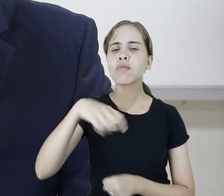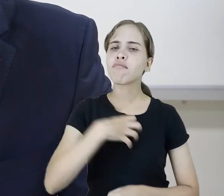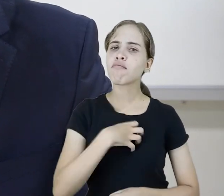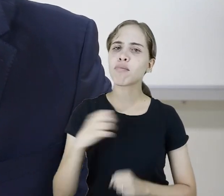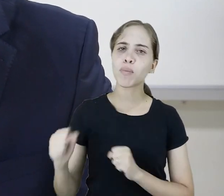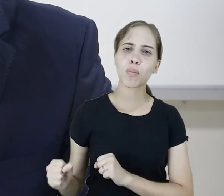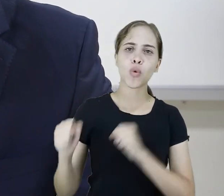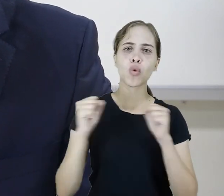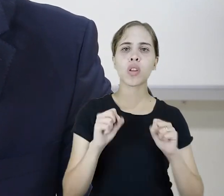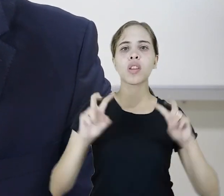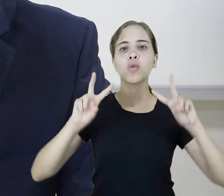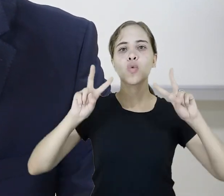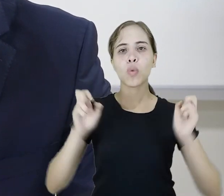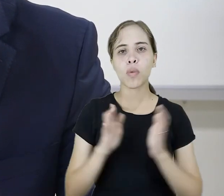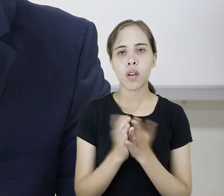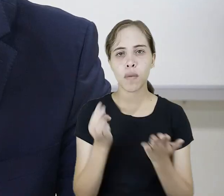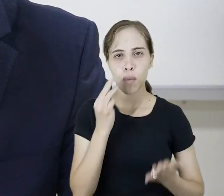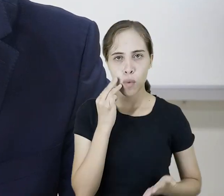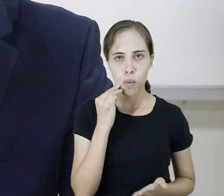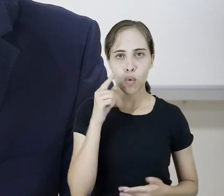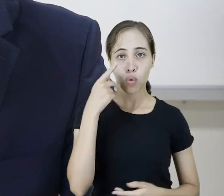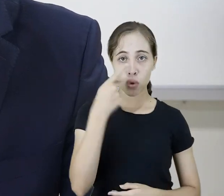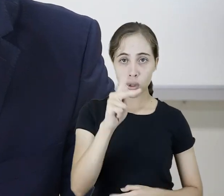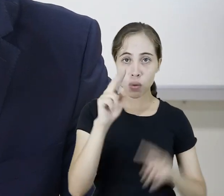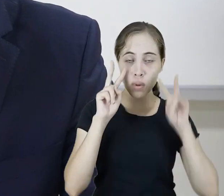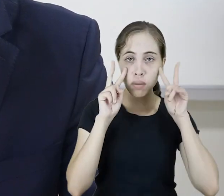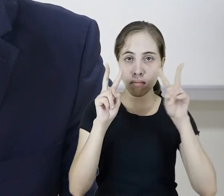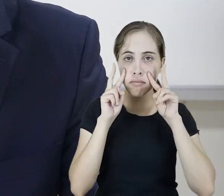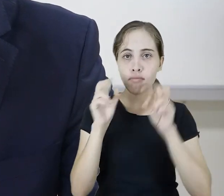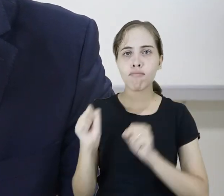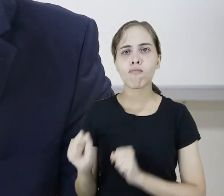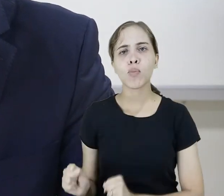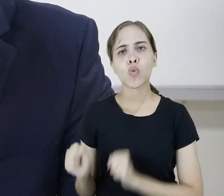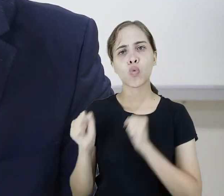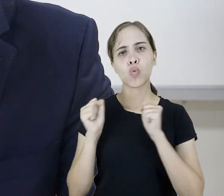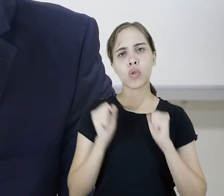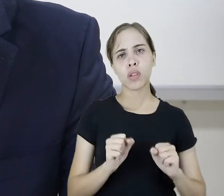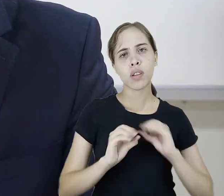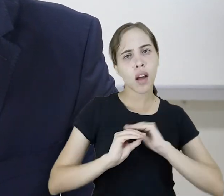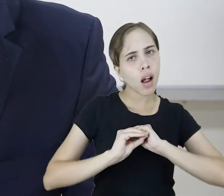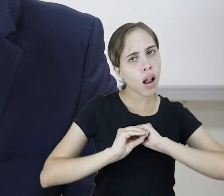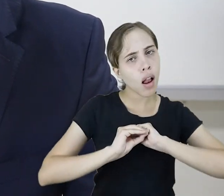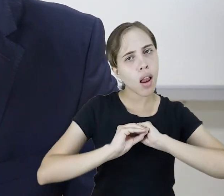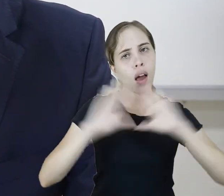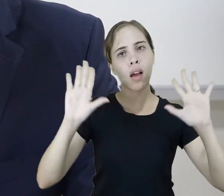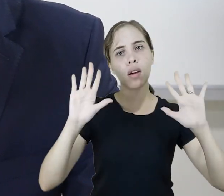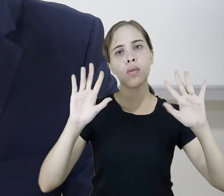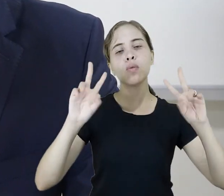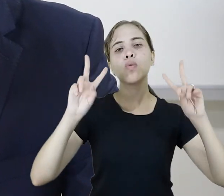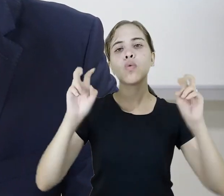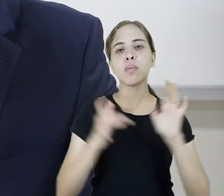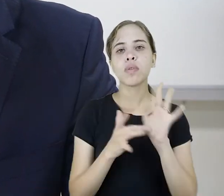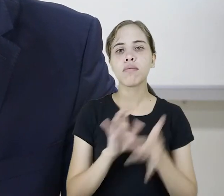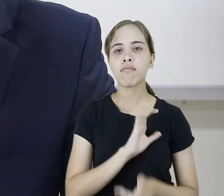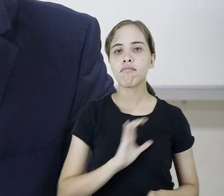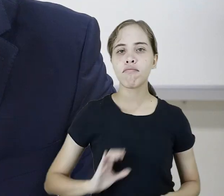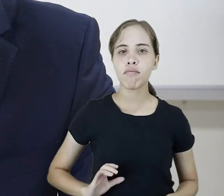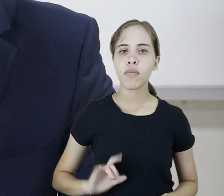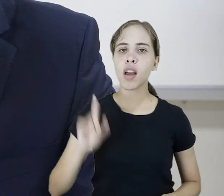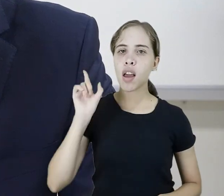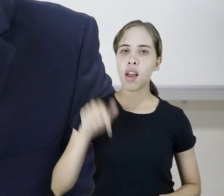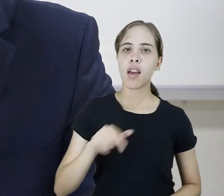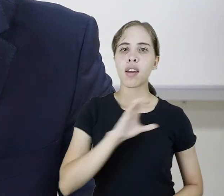do livro de Mórmon, o qual é seu testemunho poderoso e claro de Jesus como o